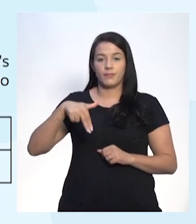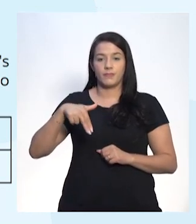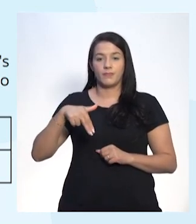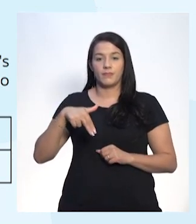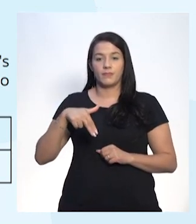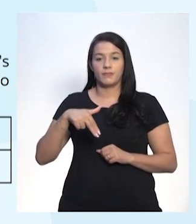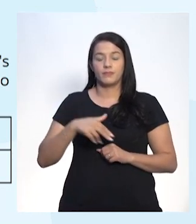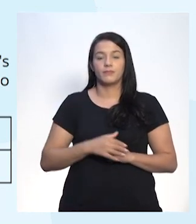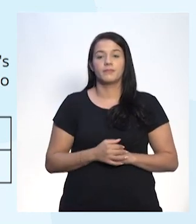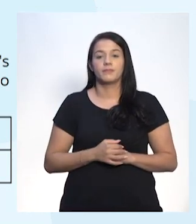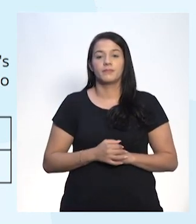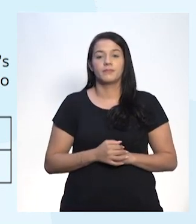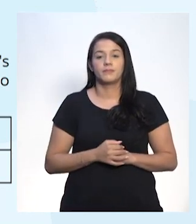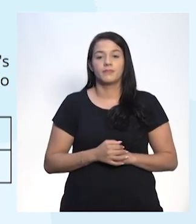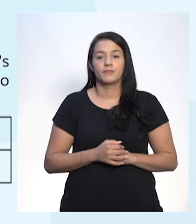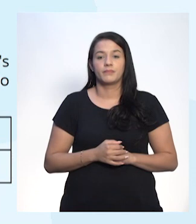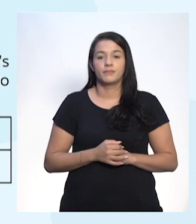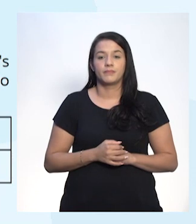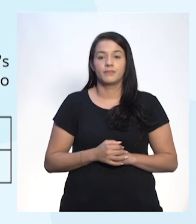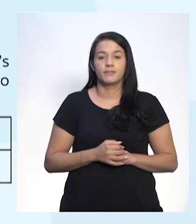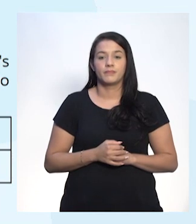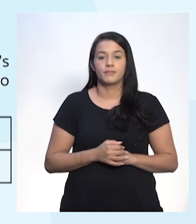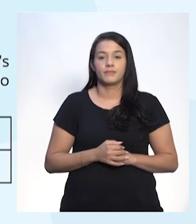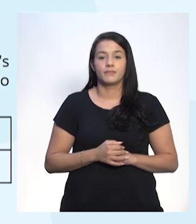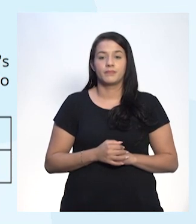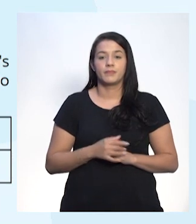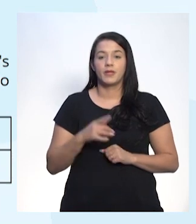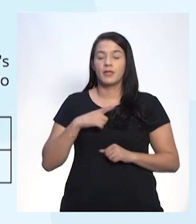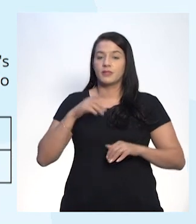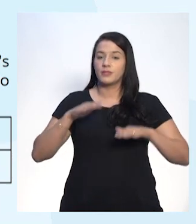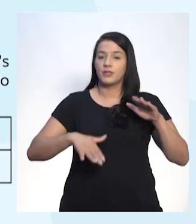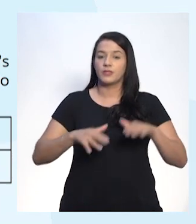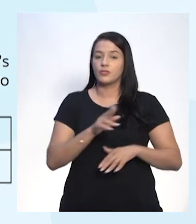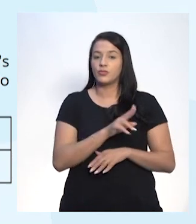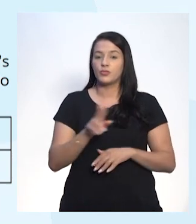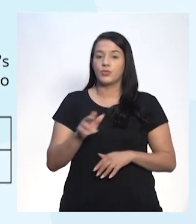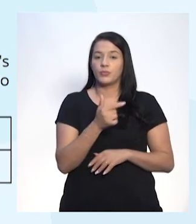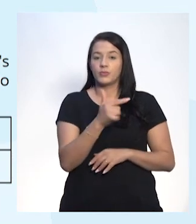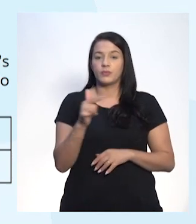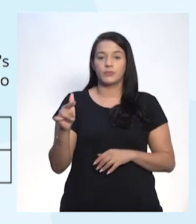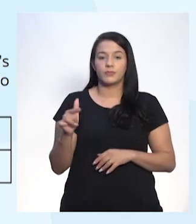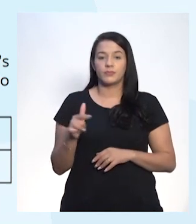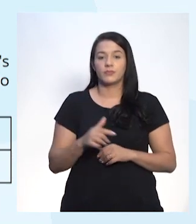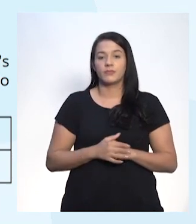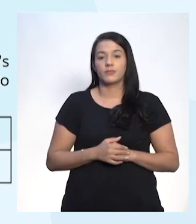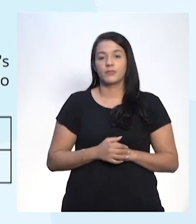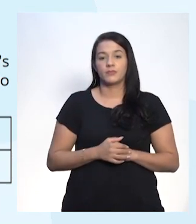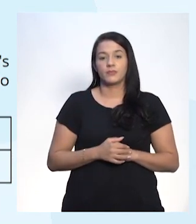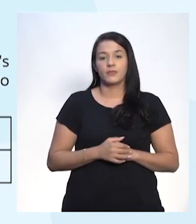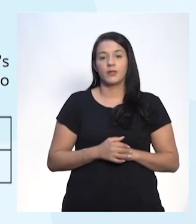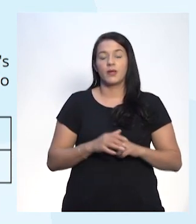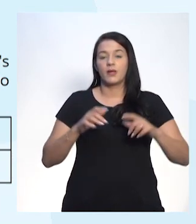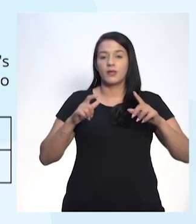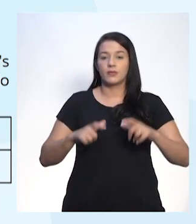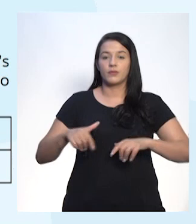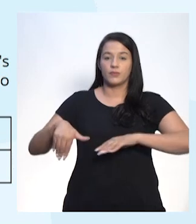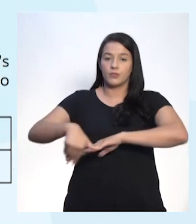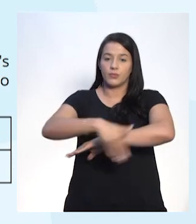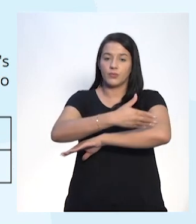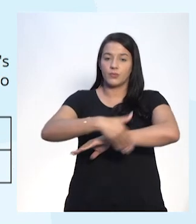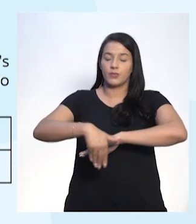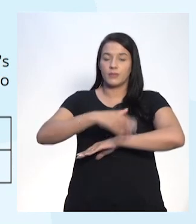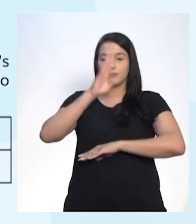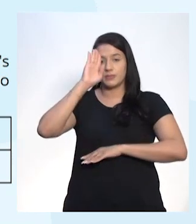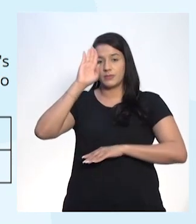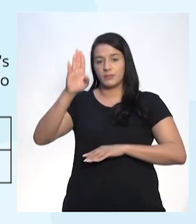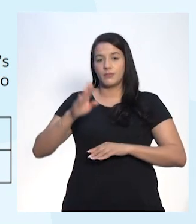Street, for example. Então, às vezes ela não tem nem nome. O nome da cidade é Main Street. Mas existe bastante, assim.